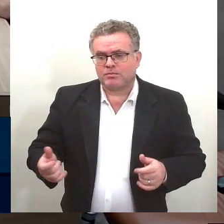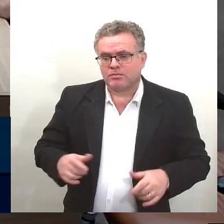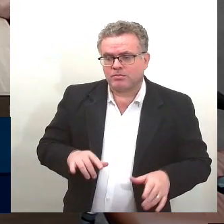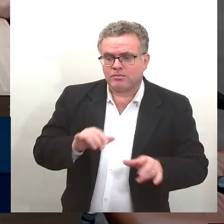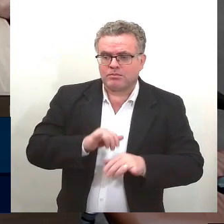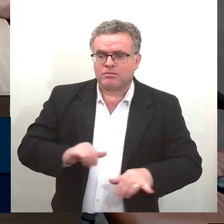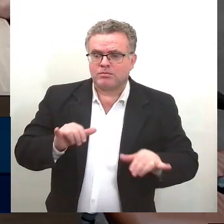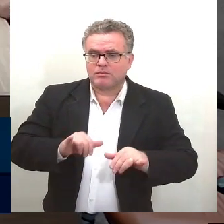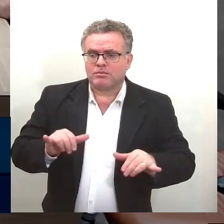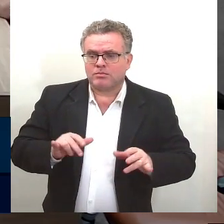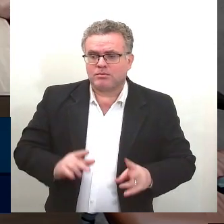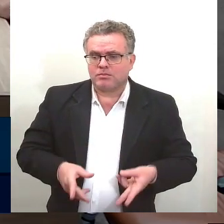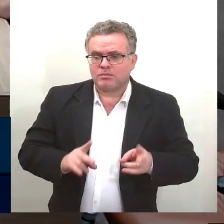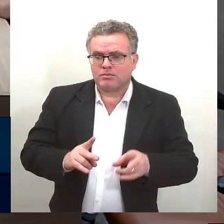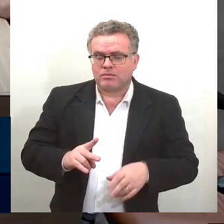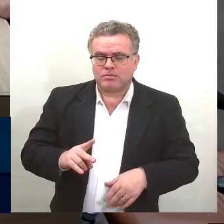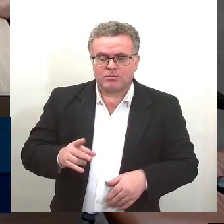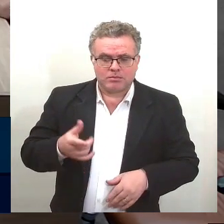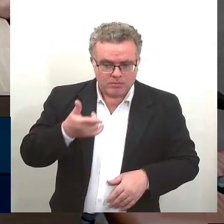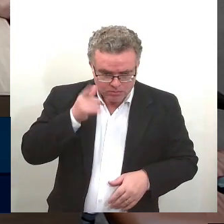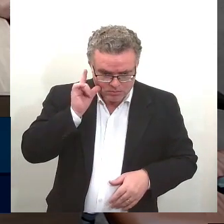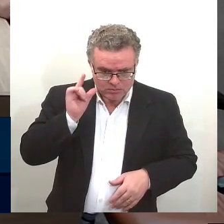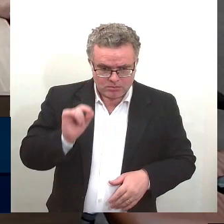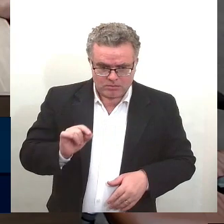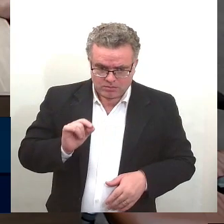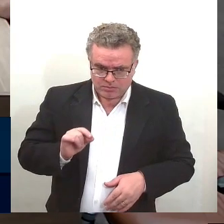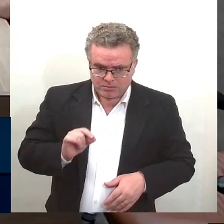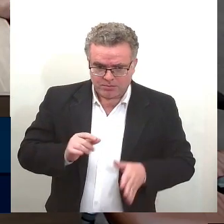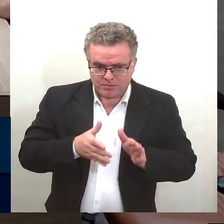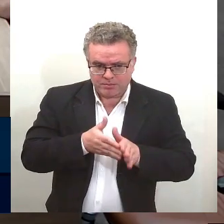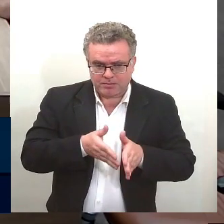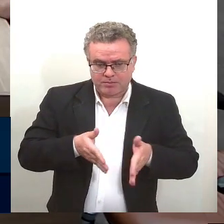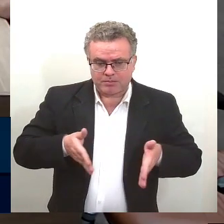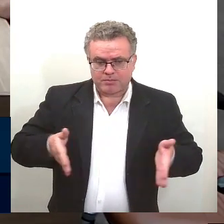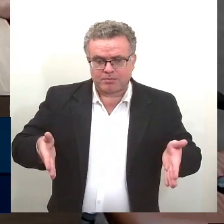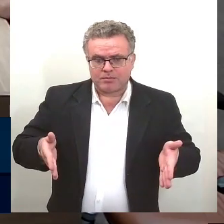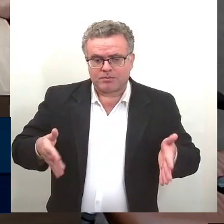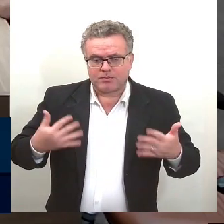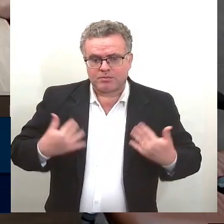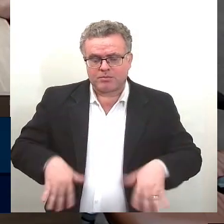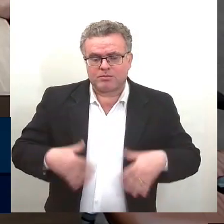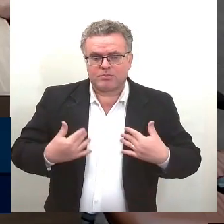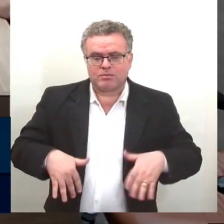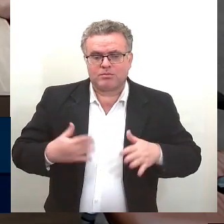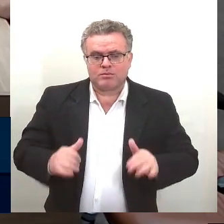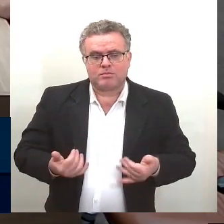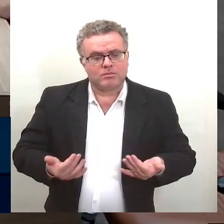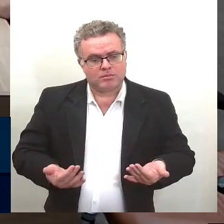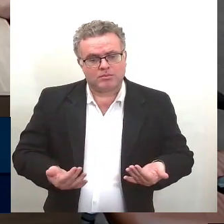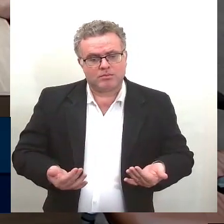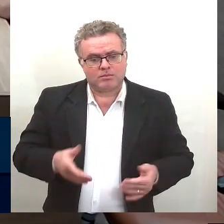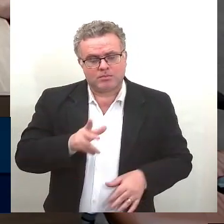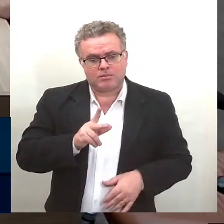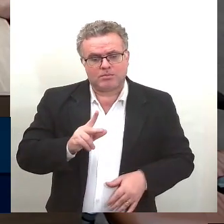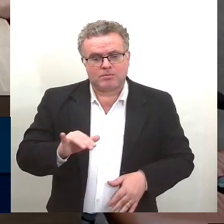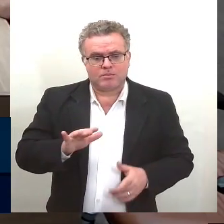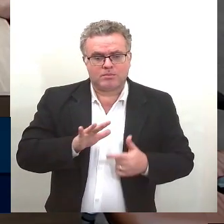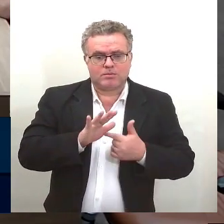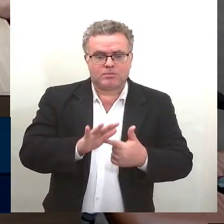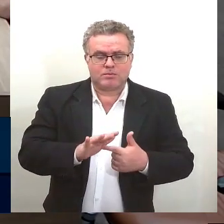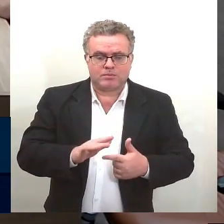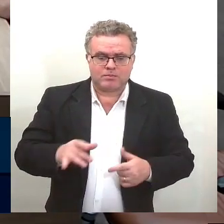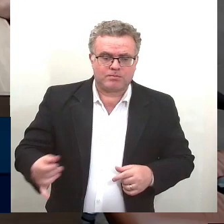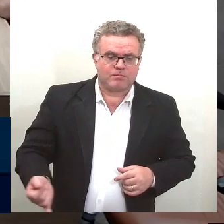dessa duplicação que, a meu ver, vai ser uma das principais obras da cidade de